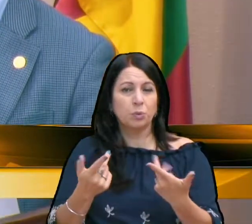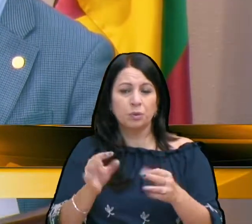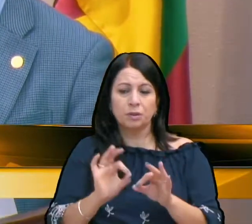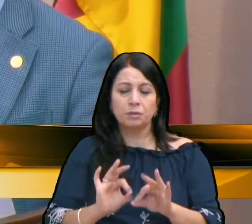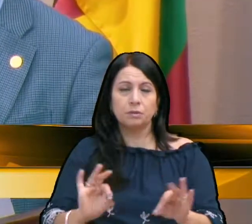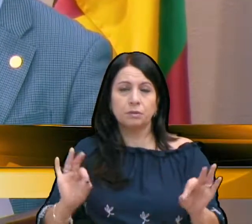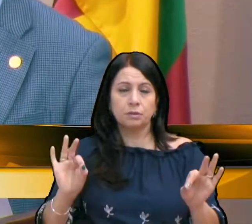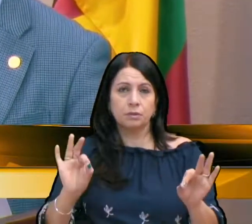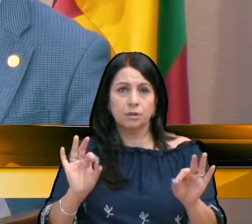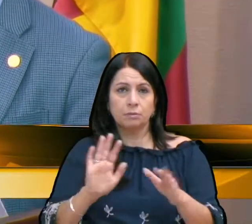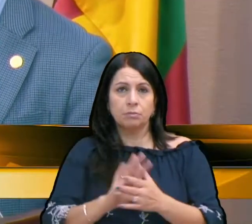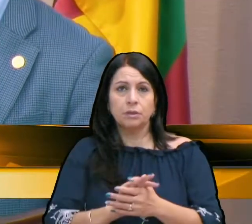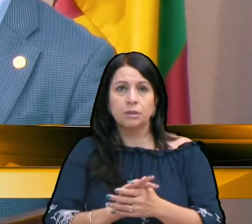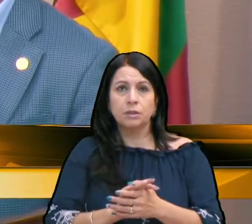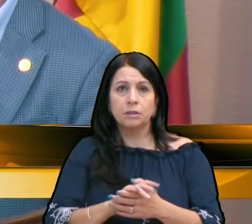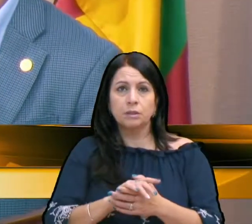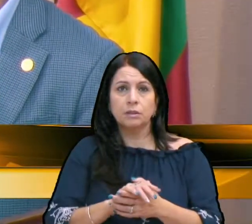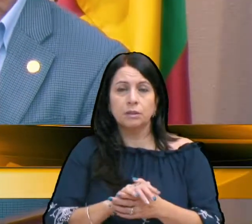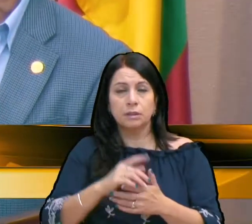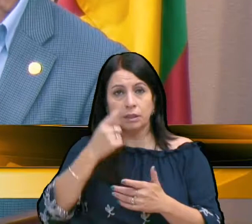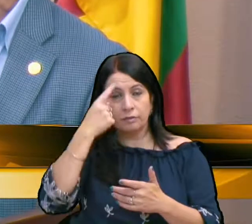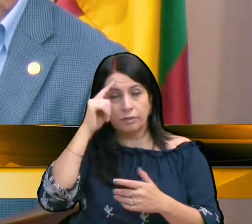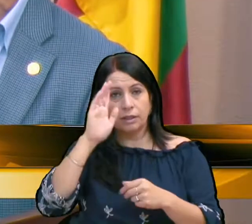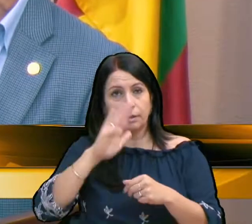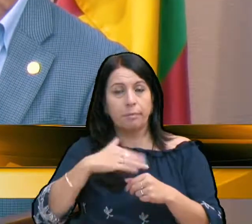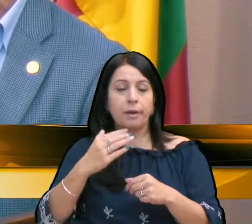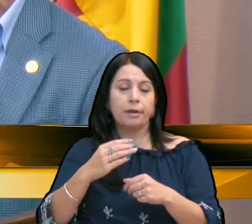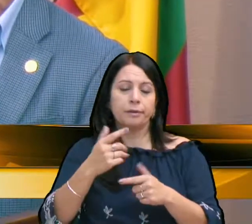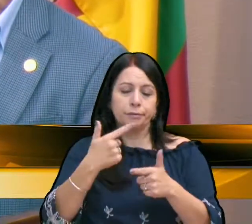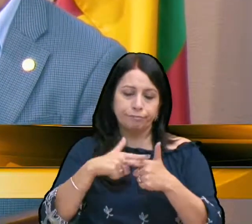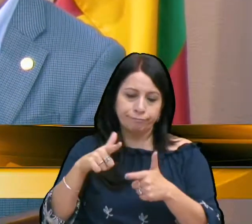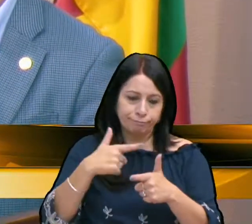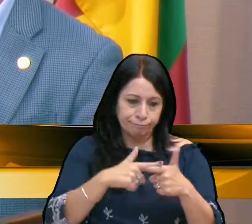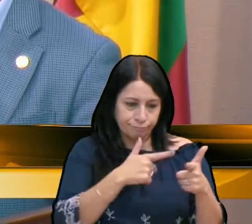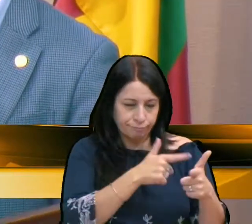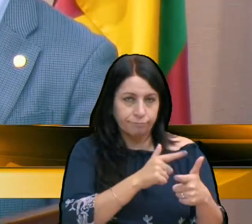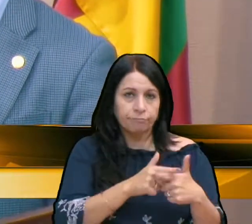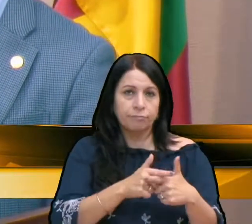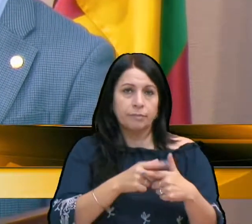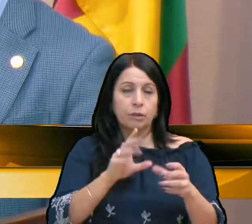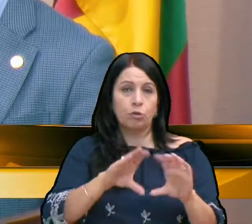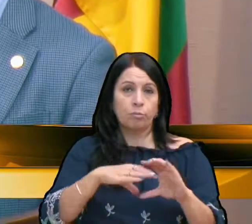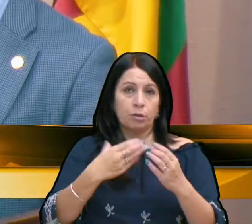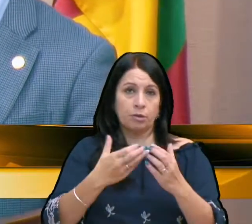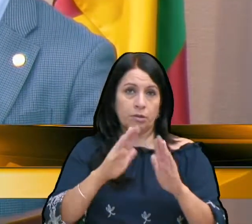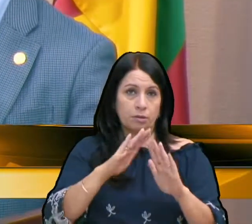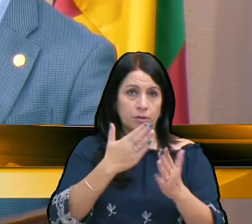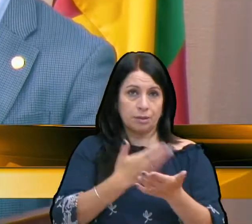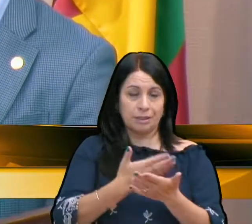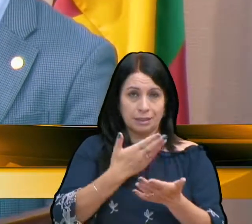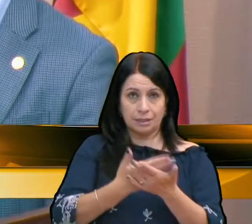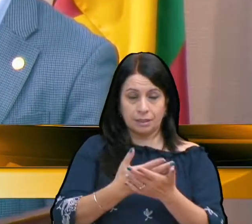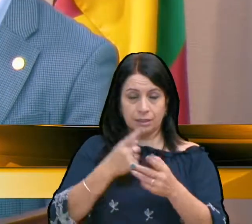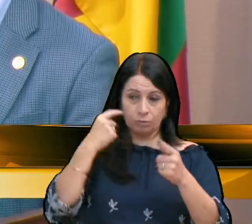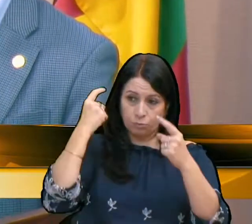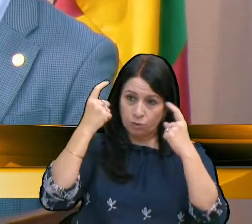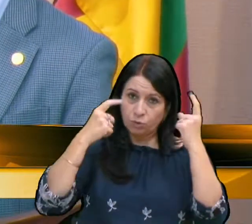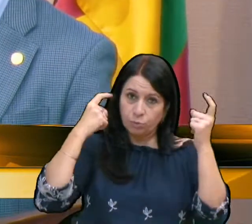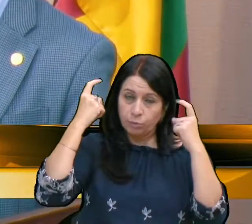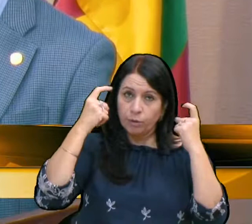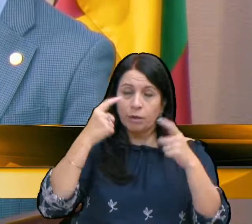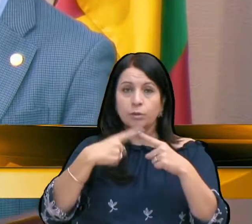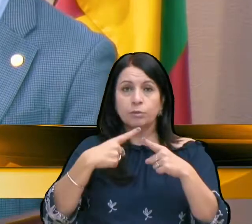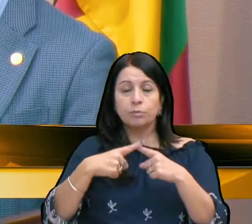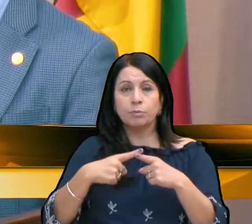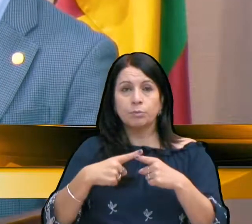simples que se cria mais uma crise. Nós temos comunidades dessas escolas que estão muito preocupadas